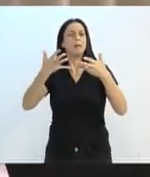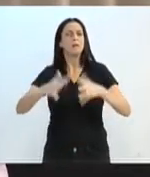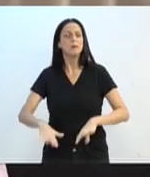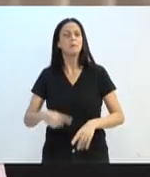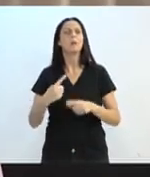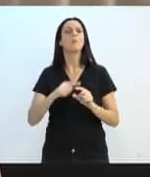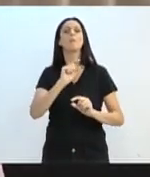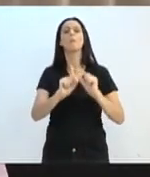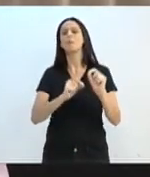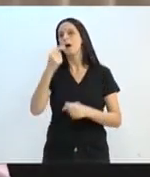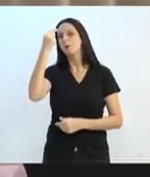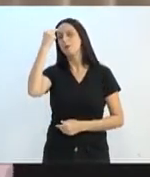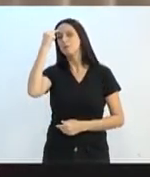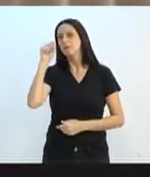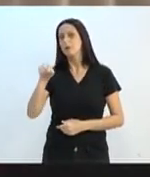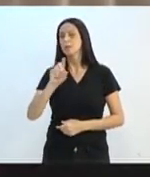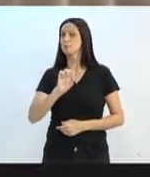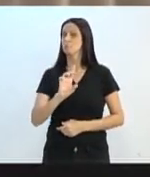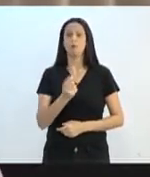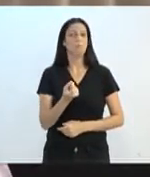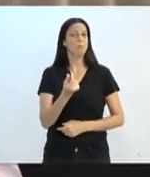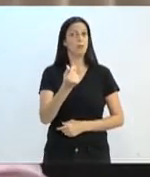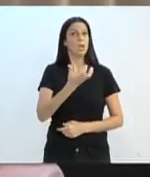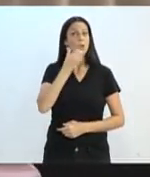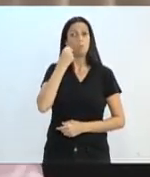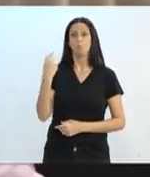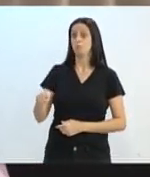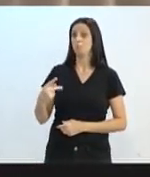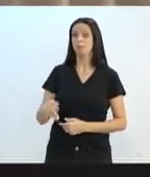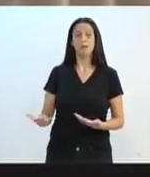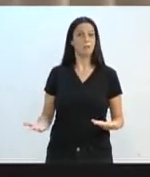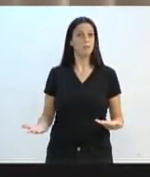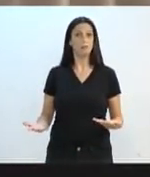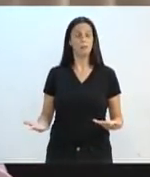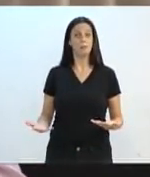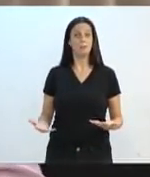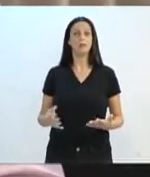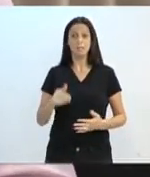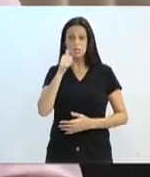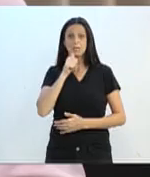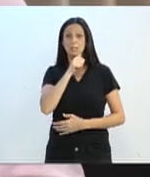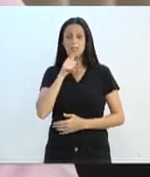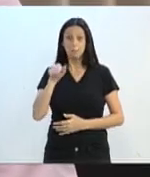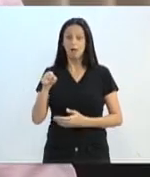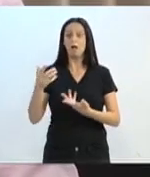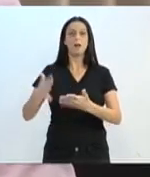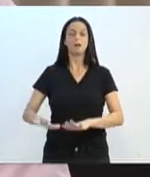nesse momento tão importante para a gente, no dinheiro, no lucro dela, enfim, todo mundo pode sacrificar, menos essa empresa.